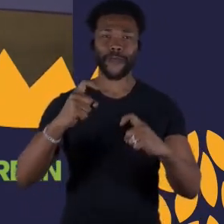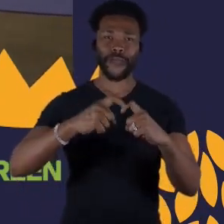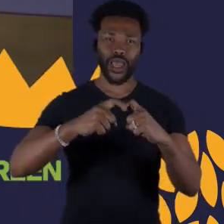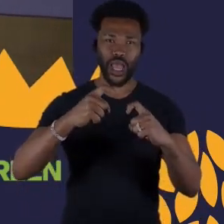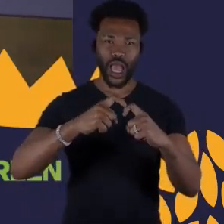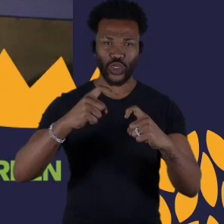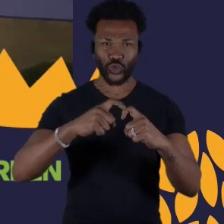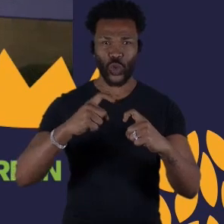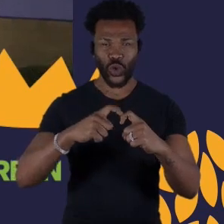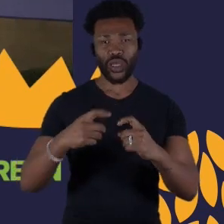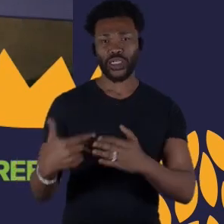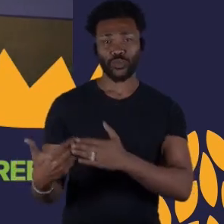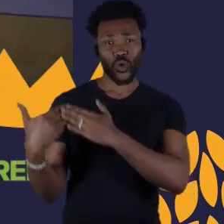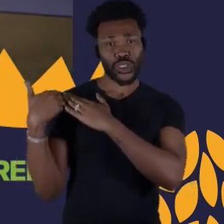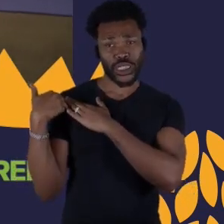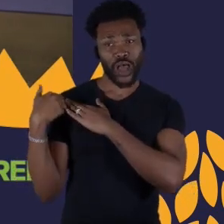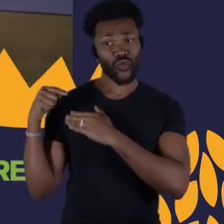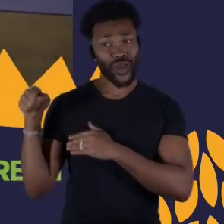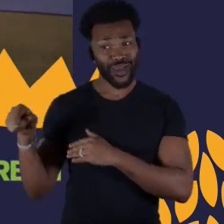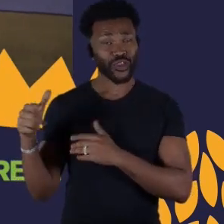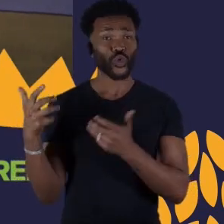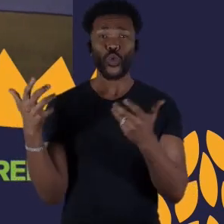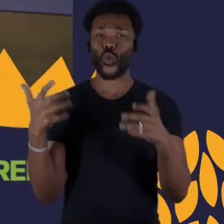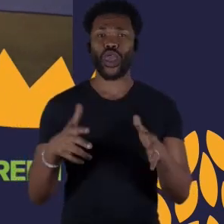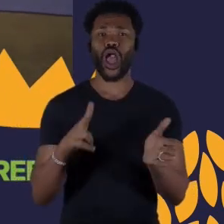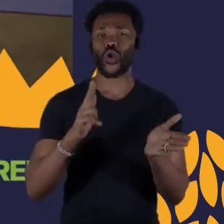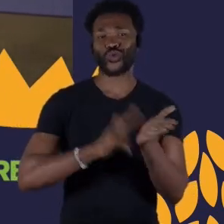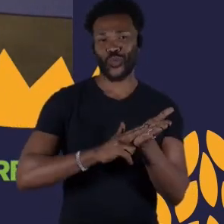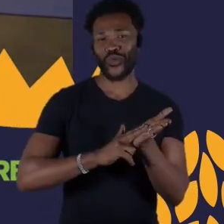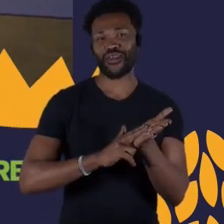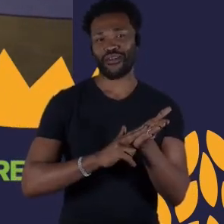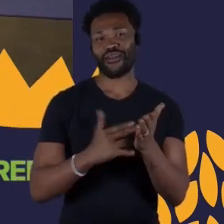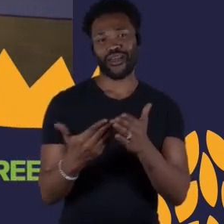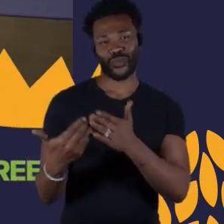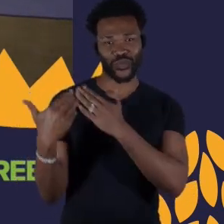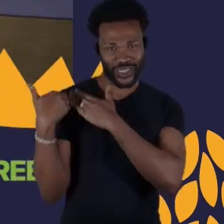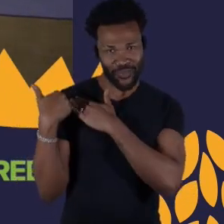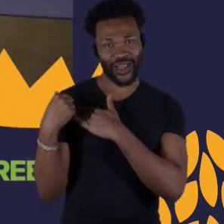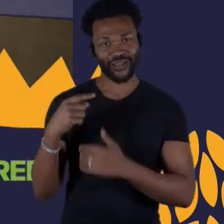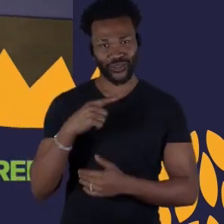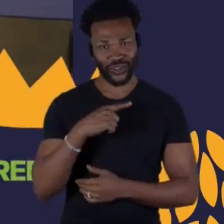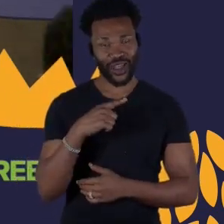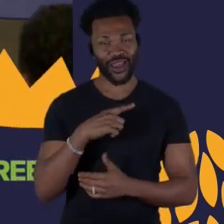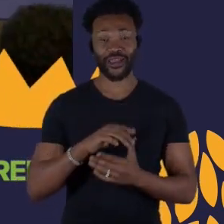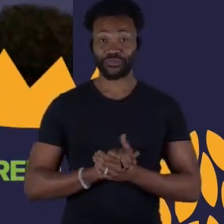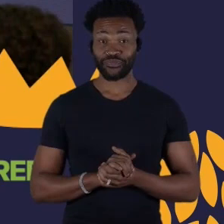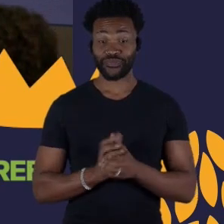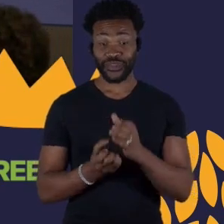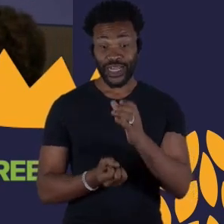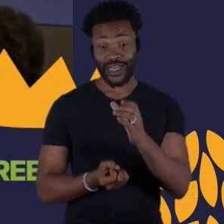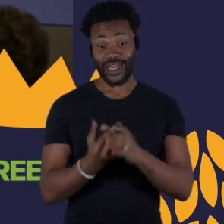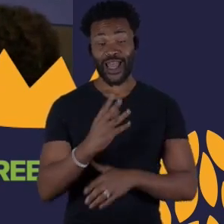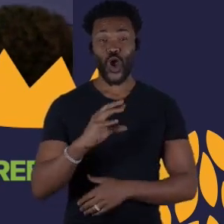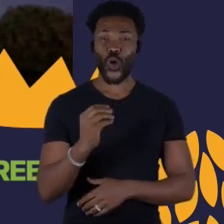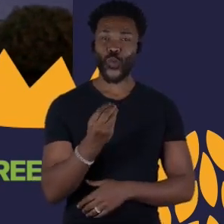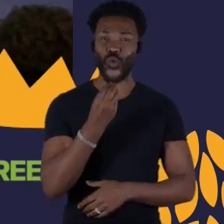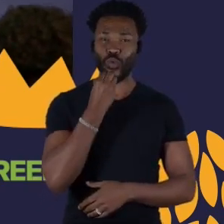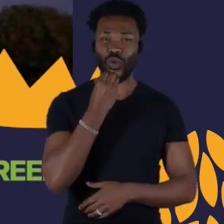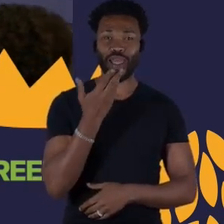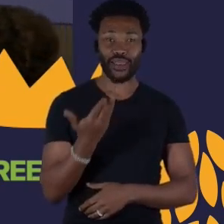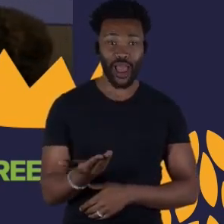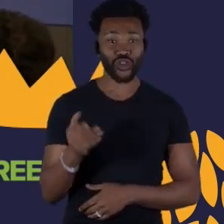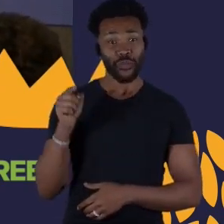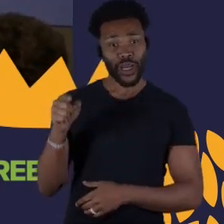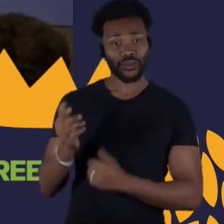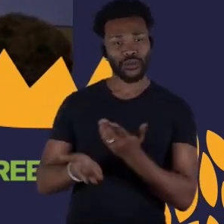mais responsáveis não estão querendo assumir essa responsabilidade que têm de criar as condições para